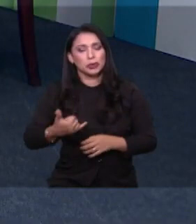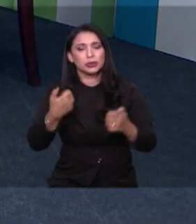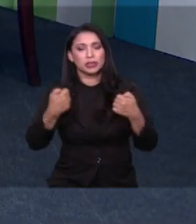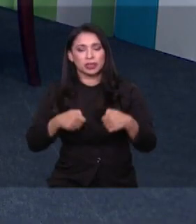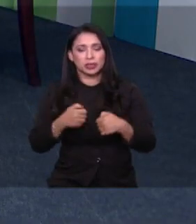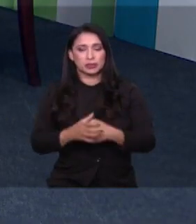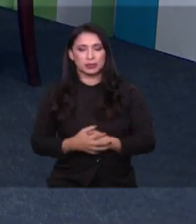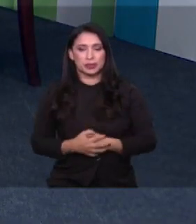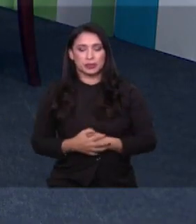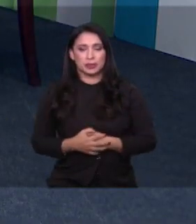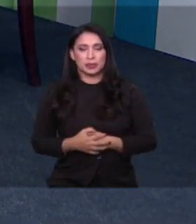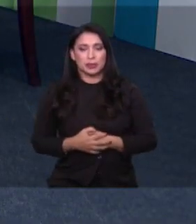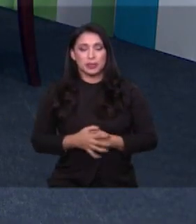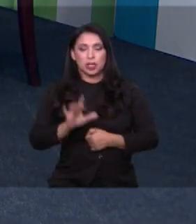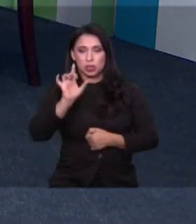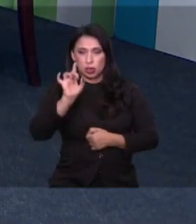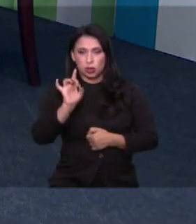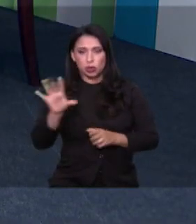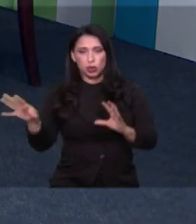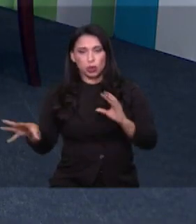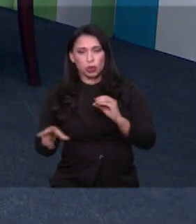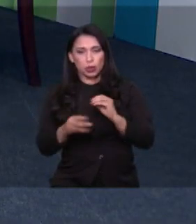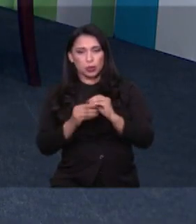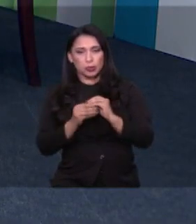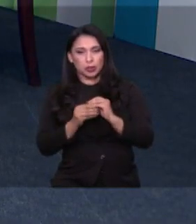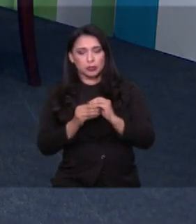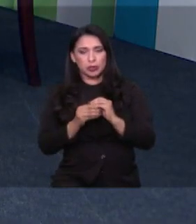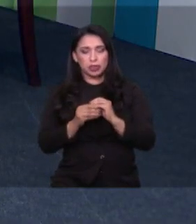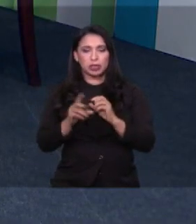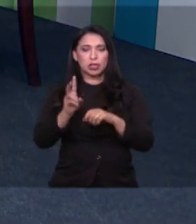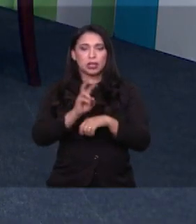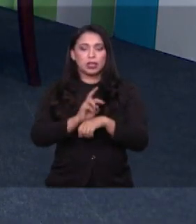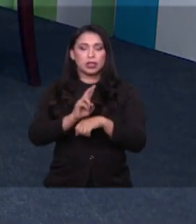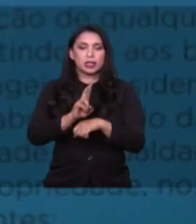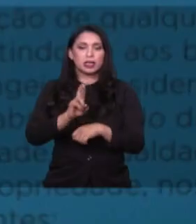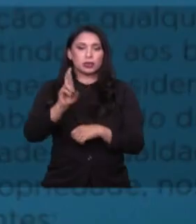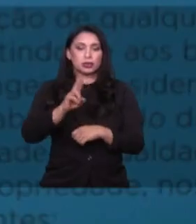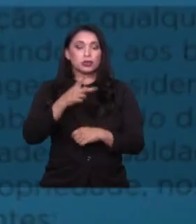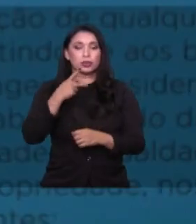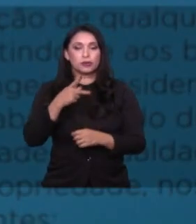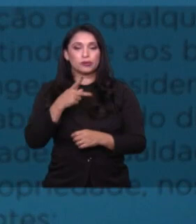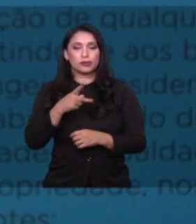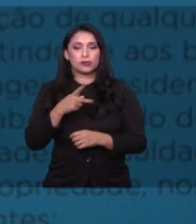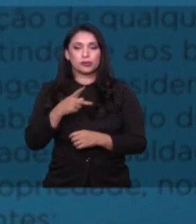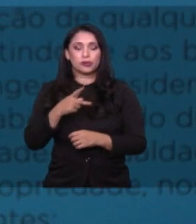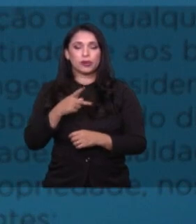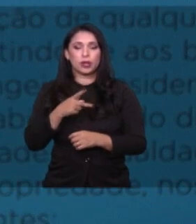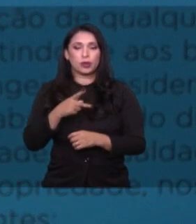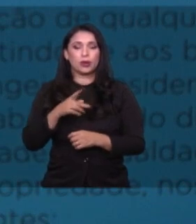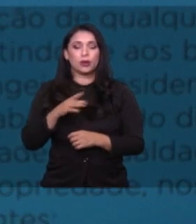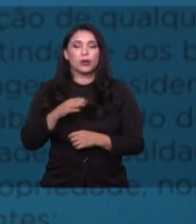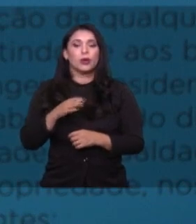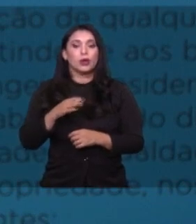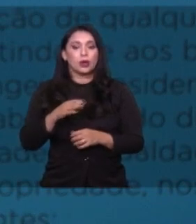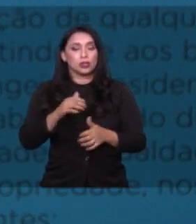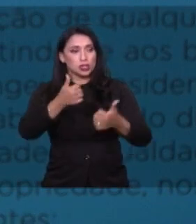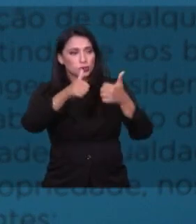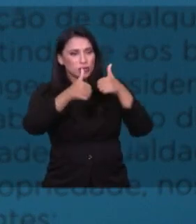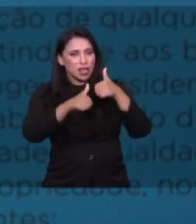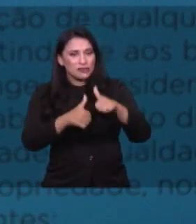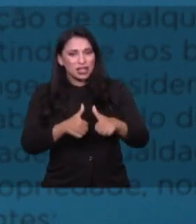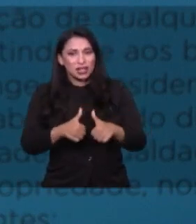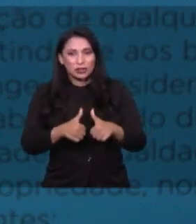necessária? Sim. Só complementando um pouco o que a doutora Nadine falou, com relação às bancas, eu vejo